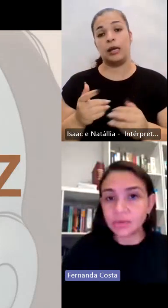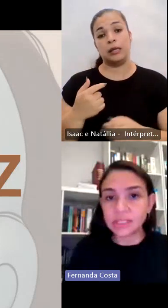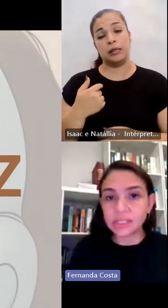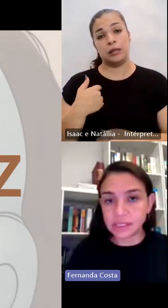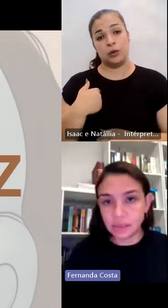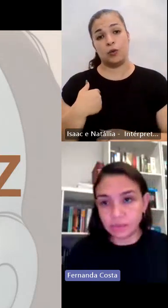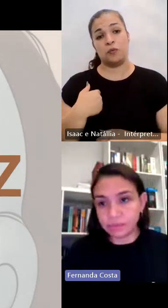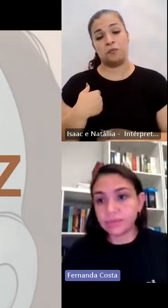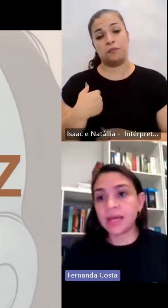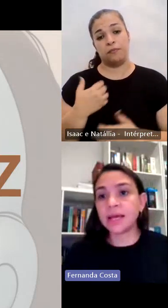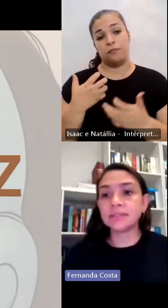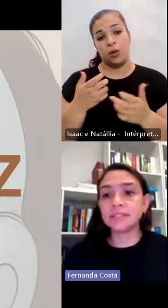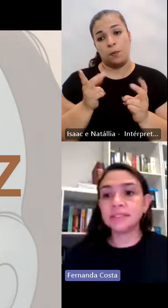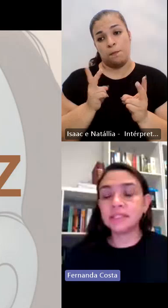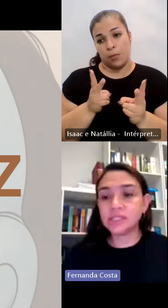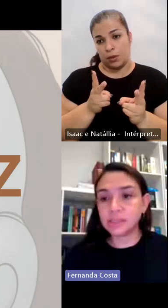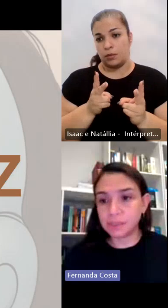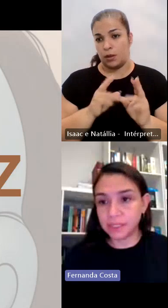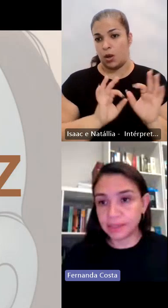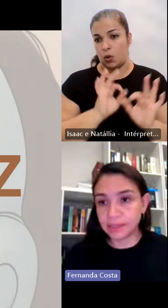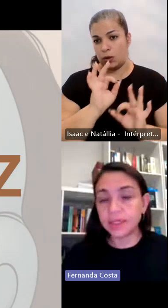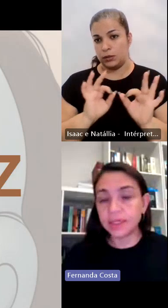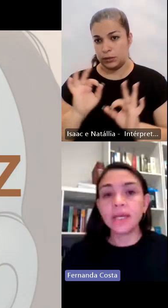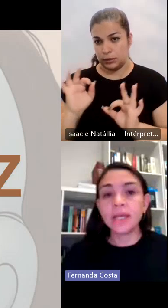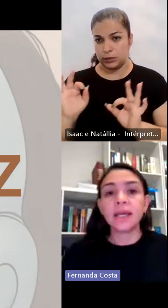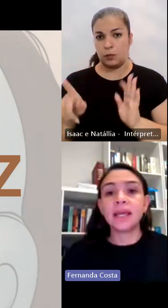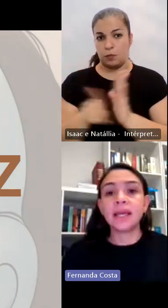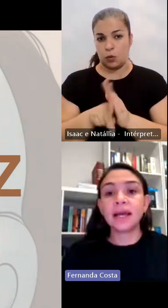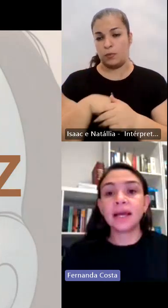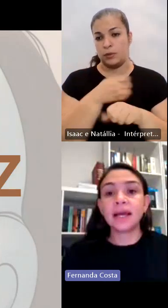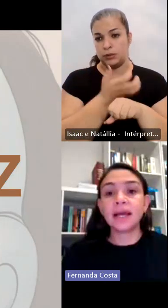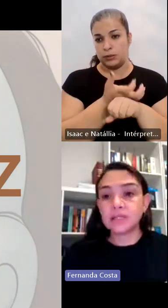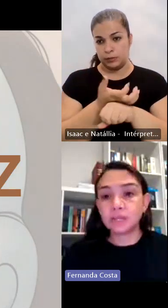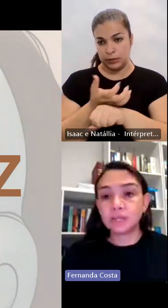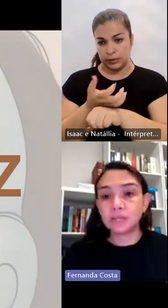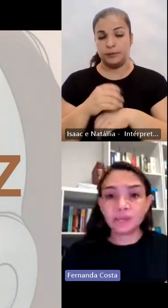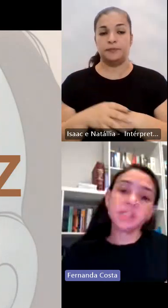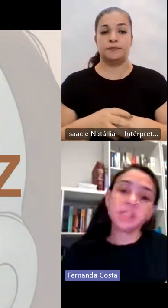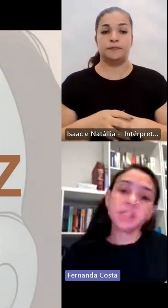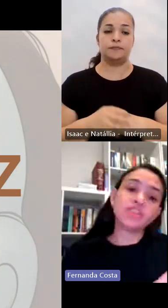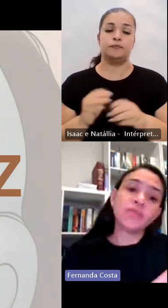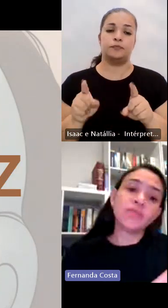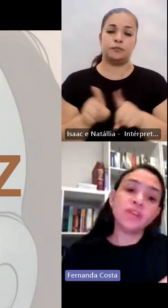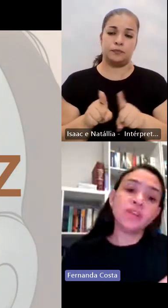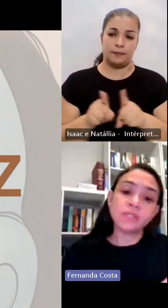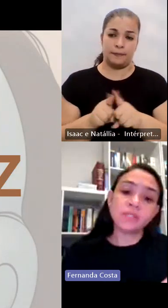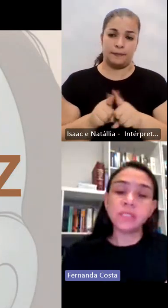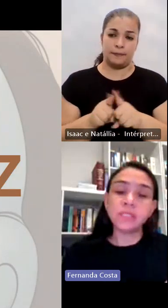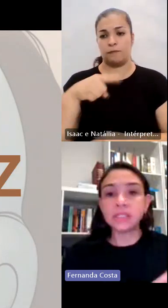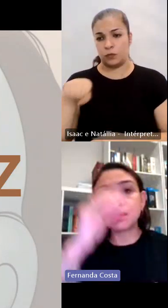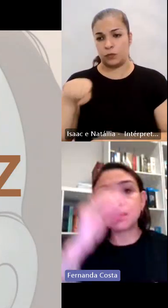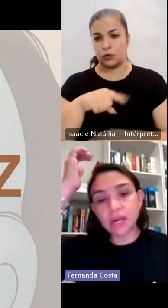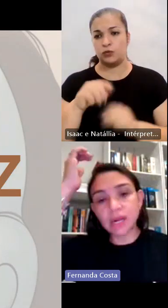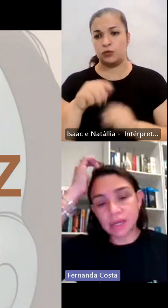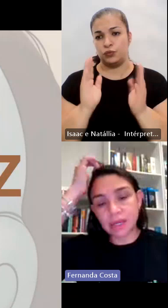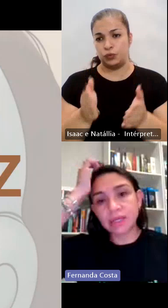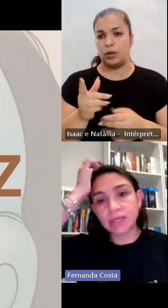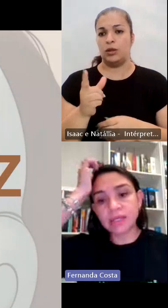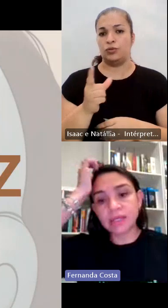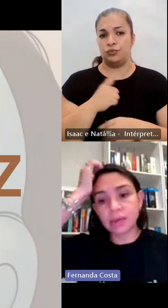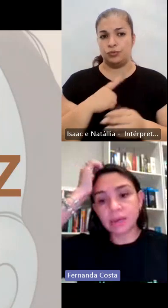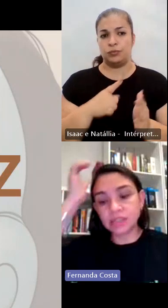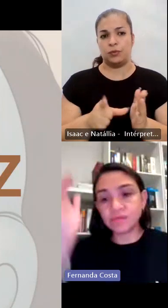essa organização, tá? Da disciplina. Até mesmo porque vocês já haviam se